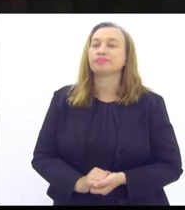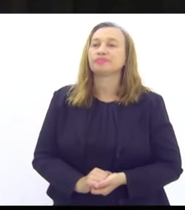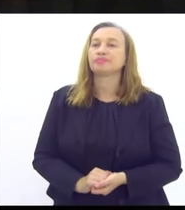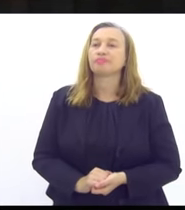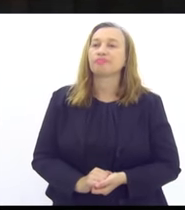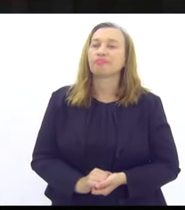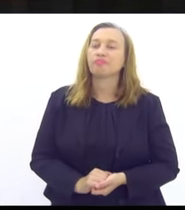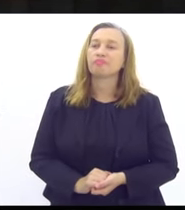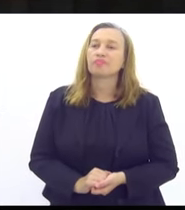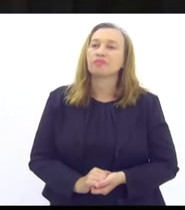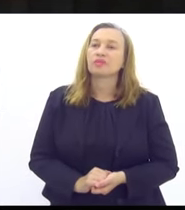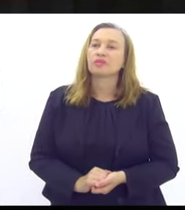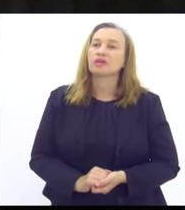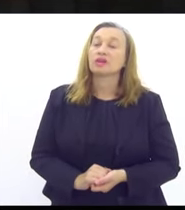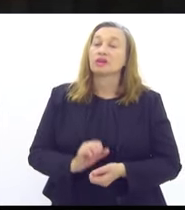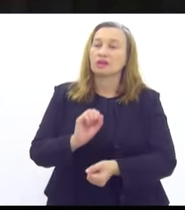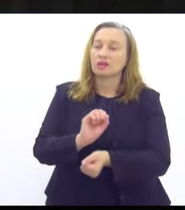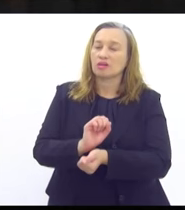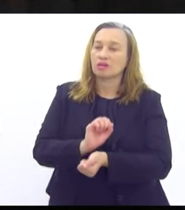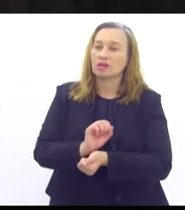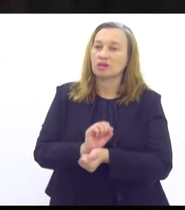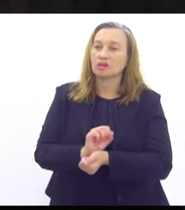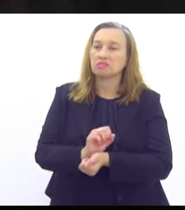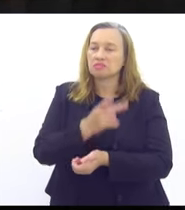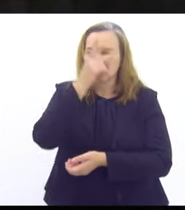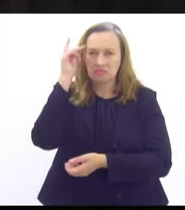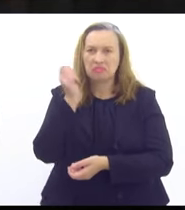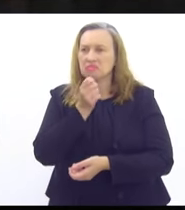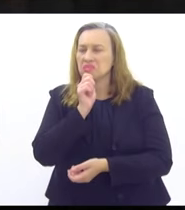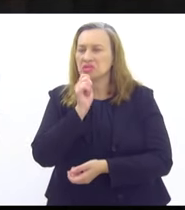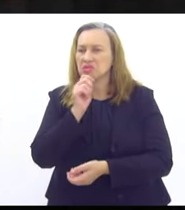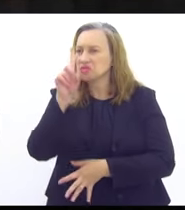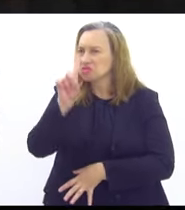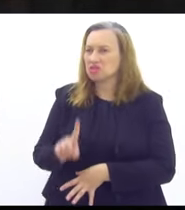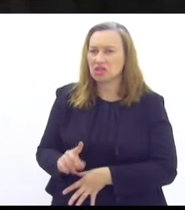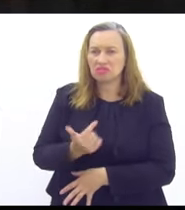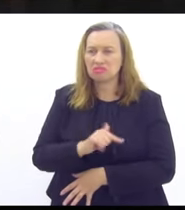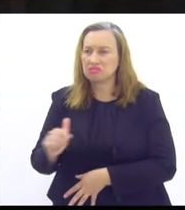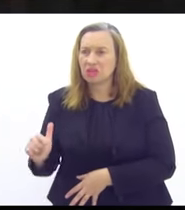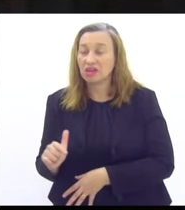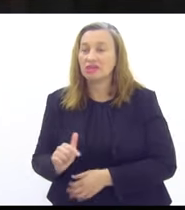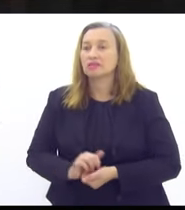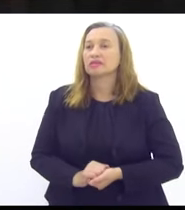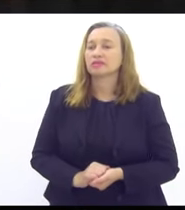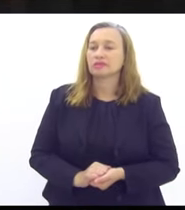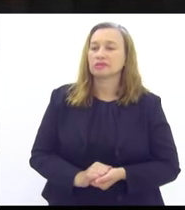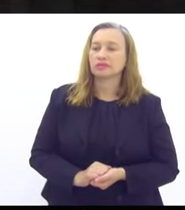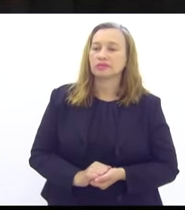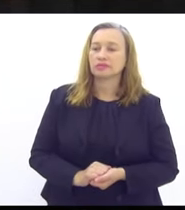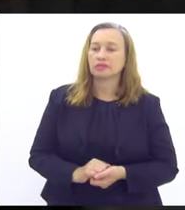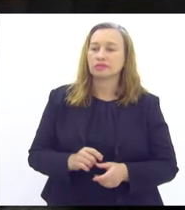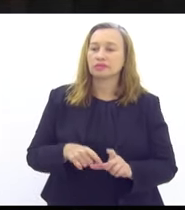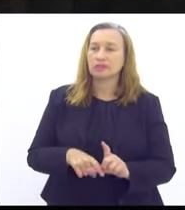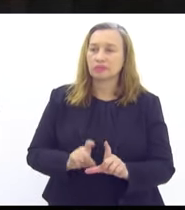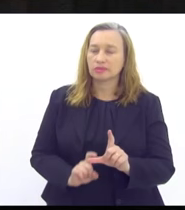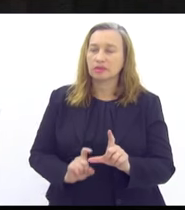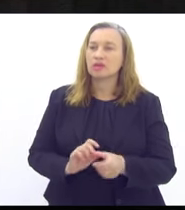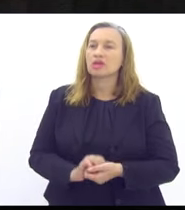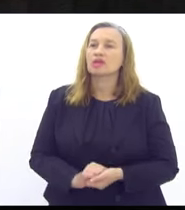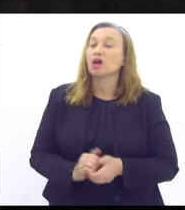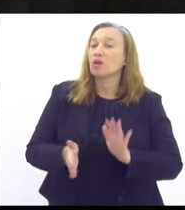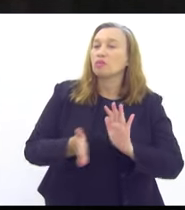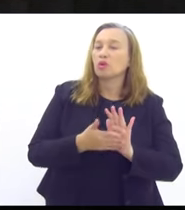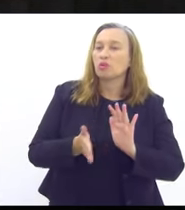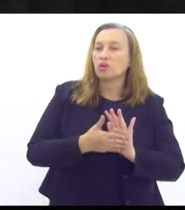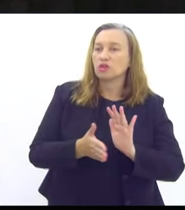ela está suspensa. Ninguém está tendo esse direito. E o que a gente fez ao propor o